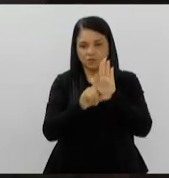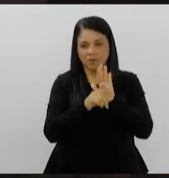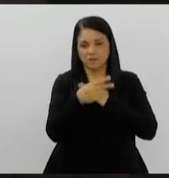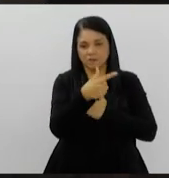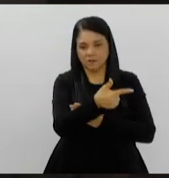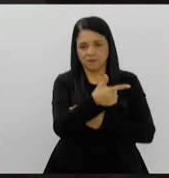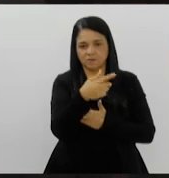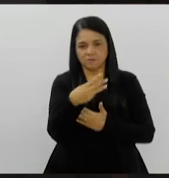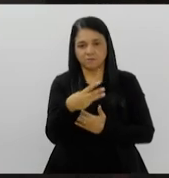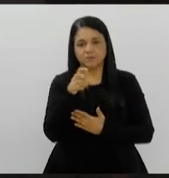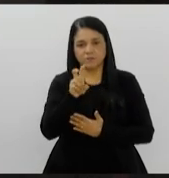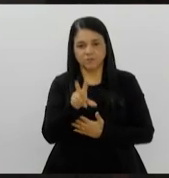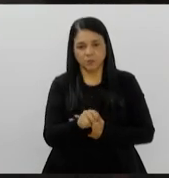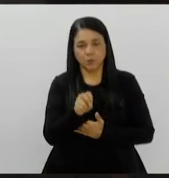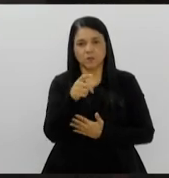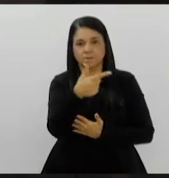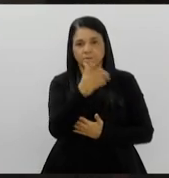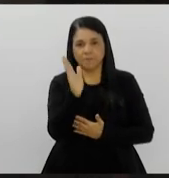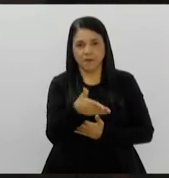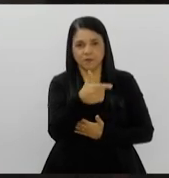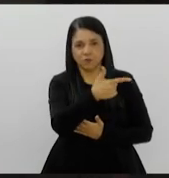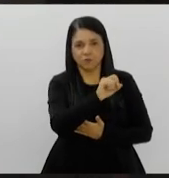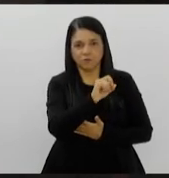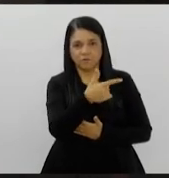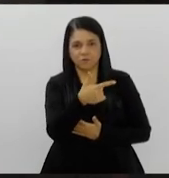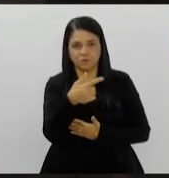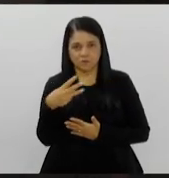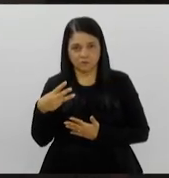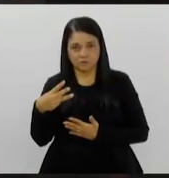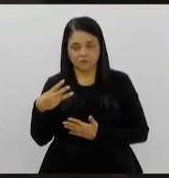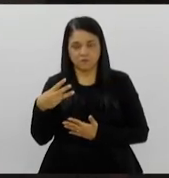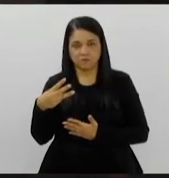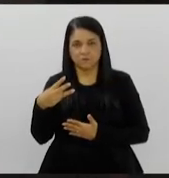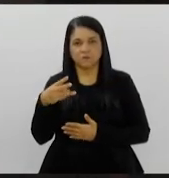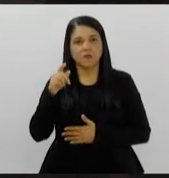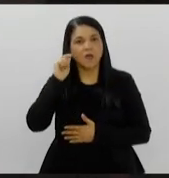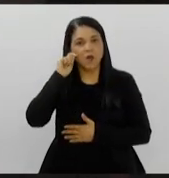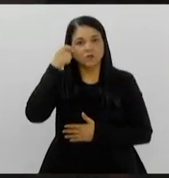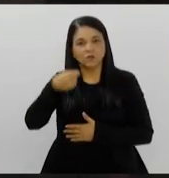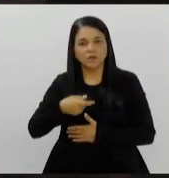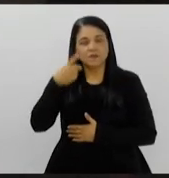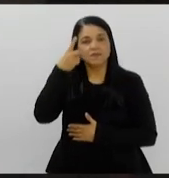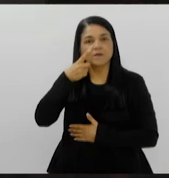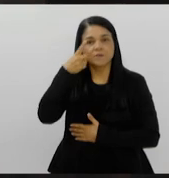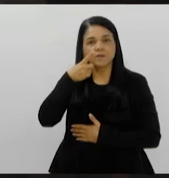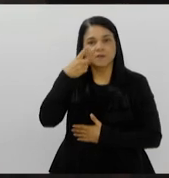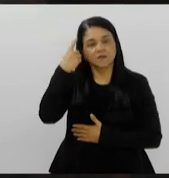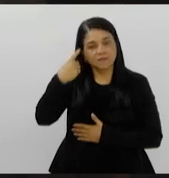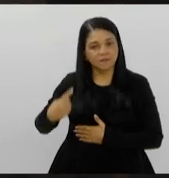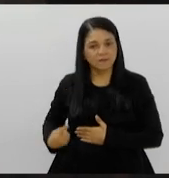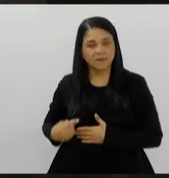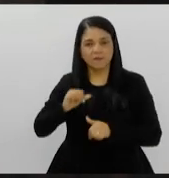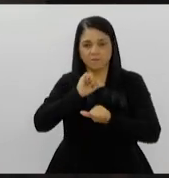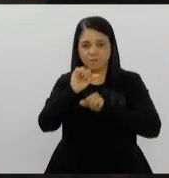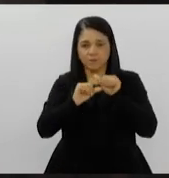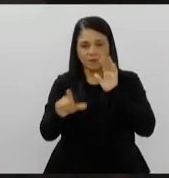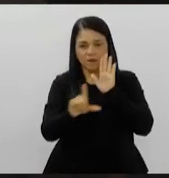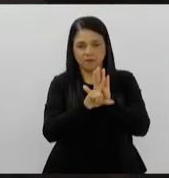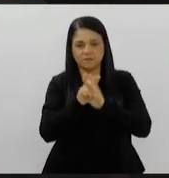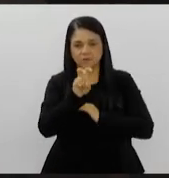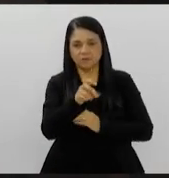número 2350, de 2023, de autoria da deputada Dani Balbi, que altera o anexo da